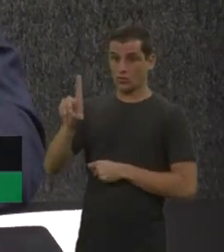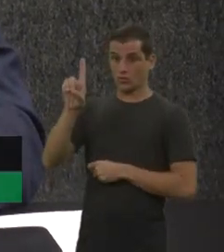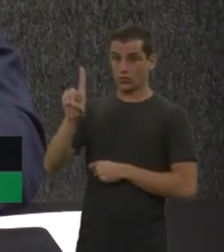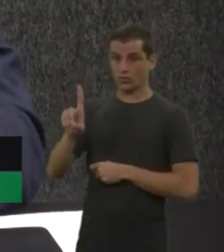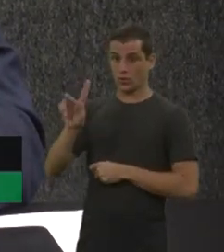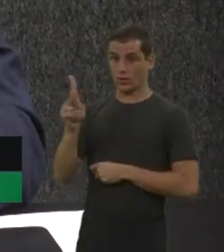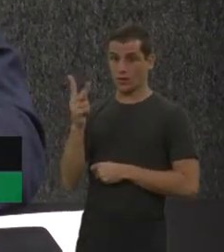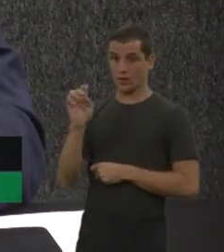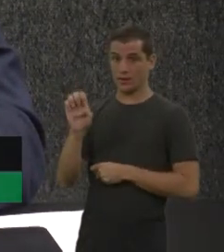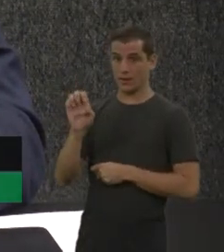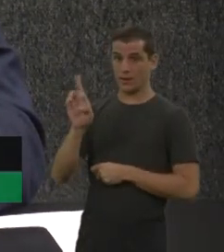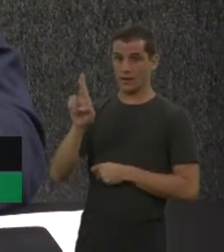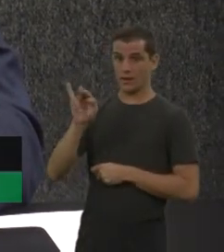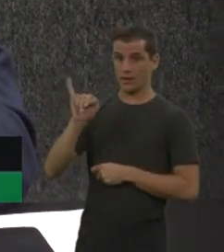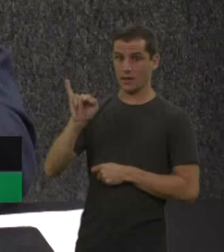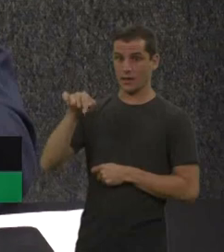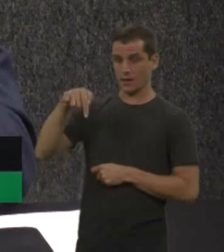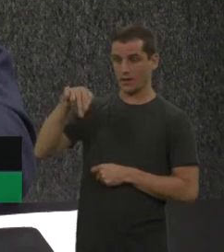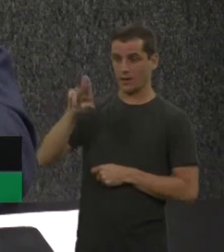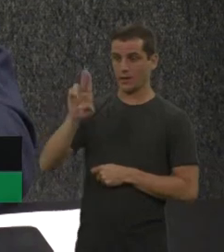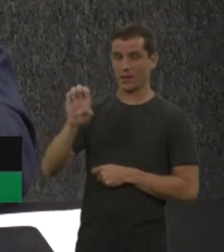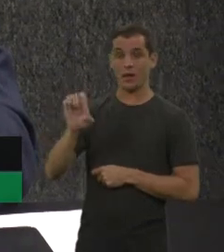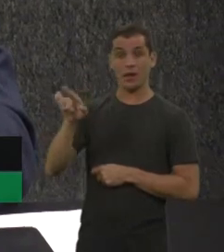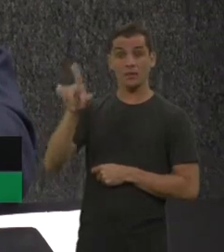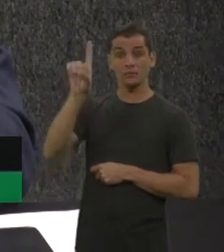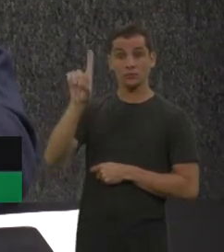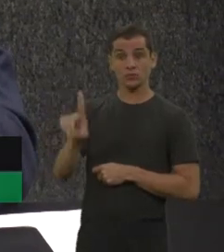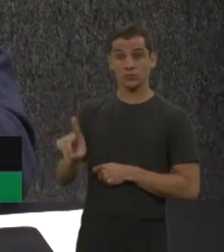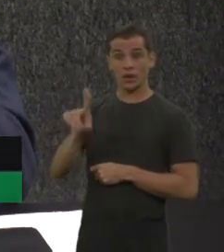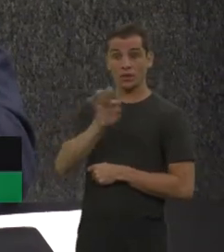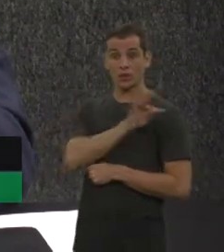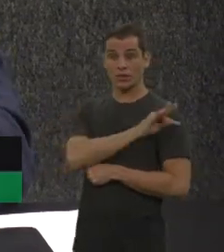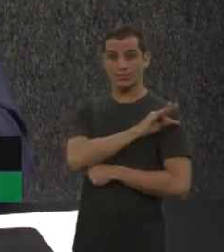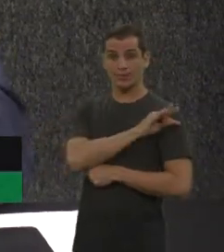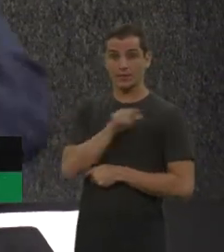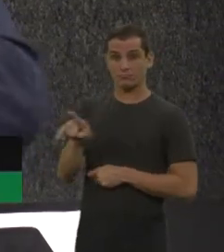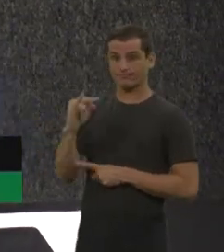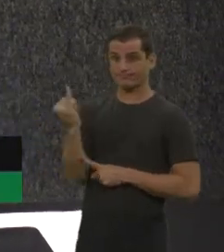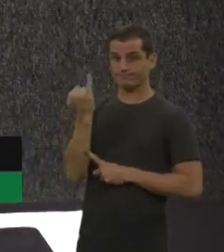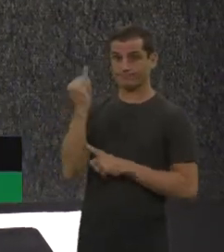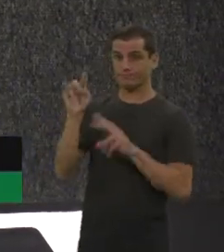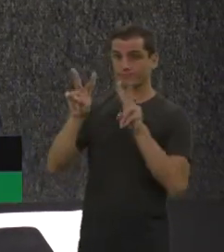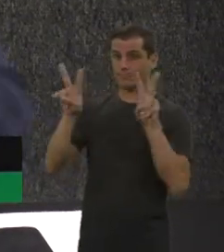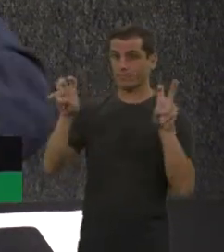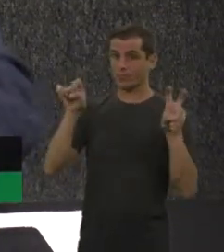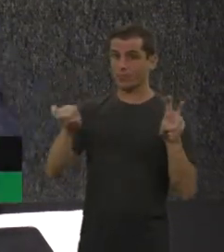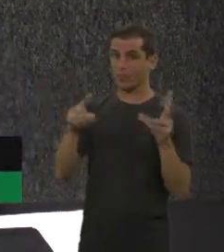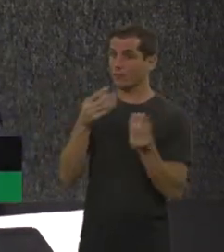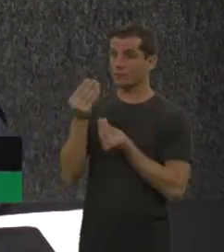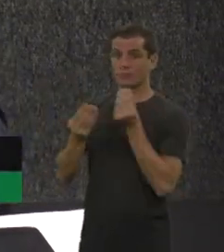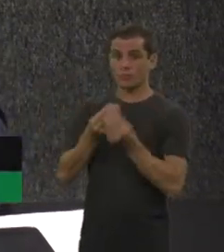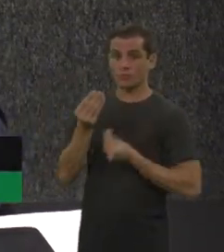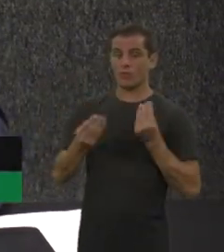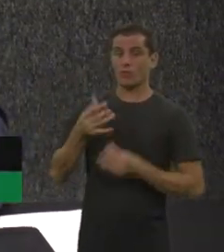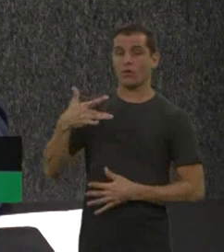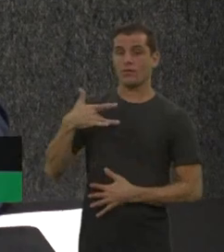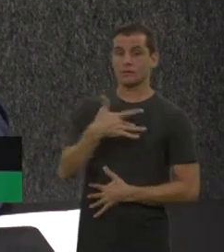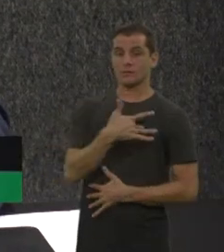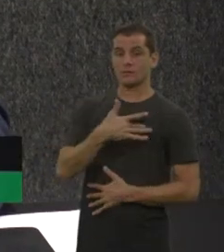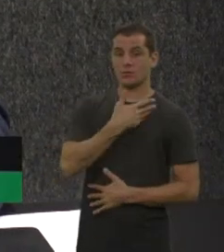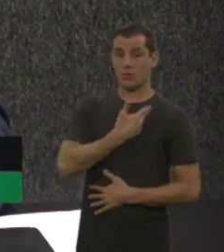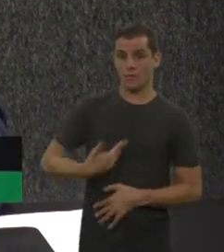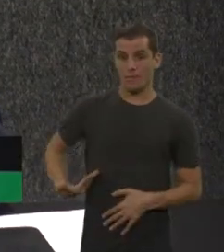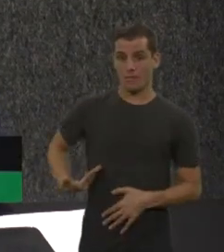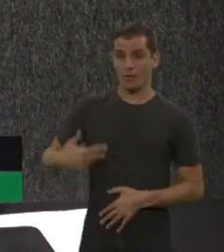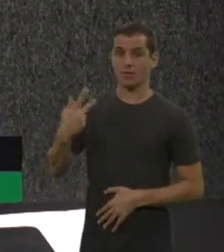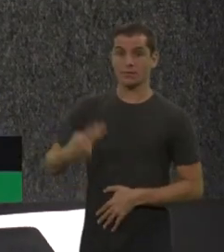importante aí tocar nesses assuntos que diz respeito à saúde pública do Estado, mas